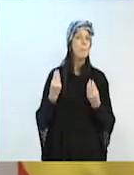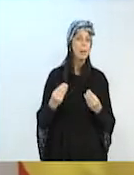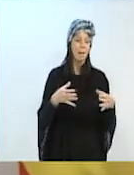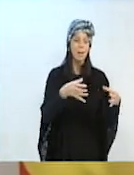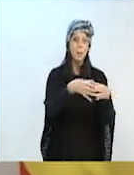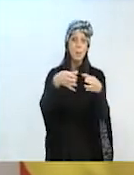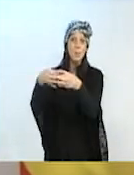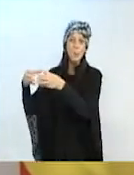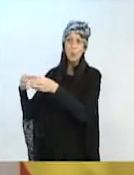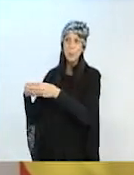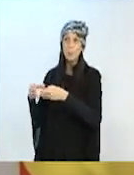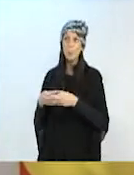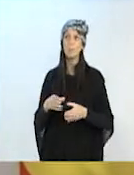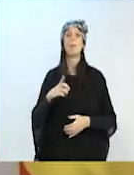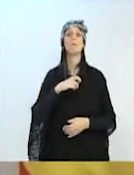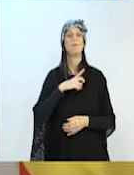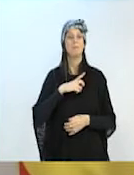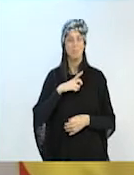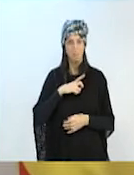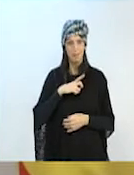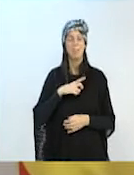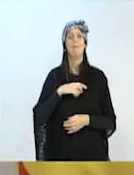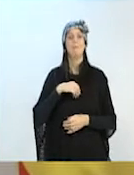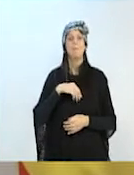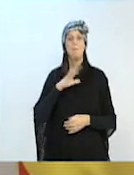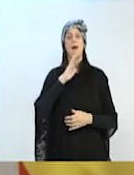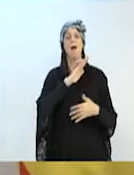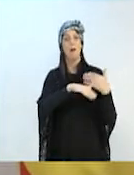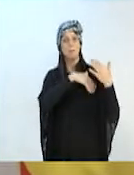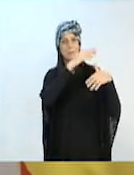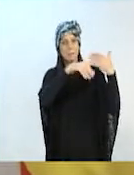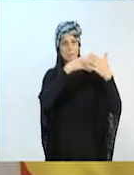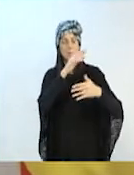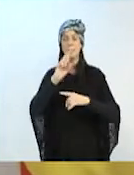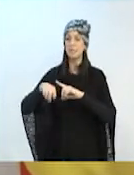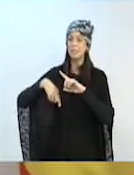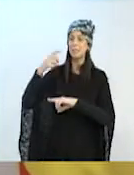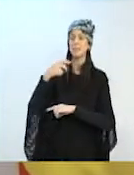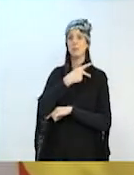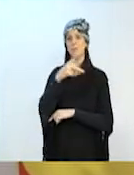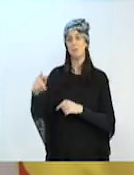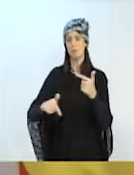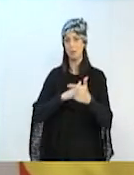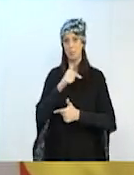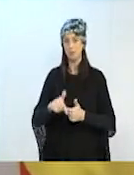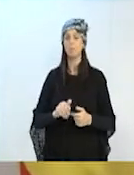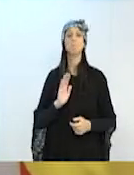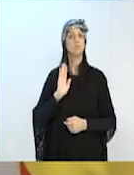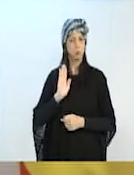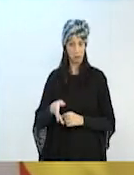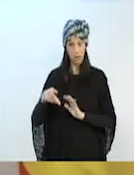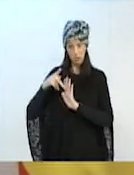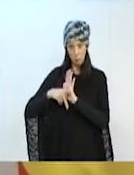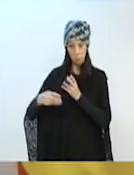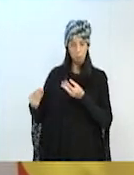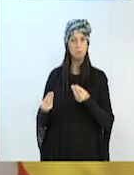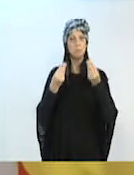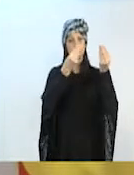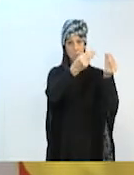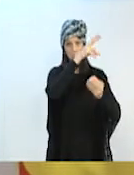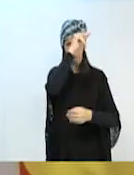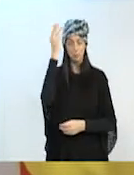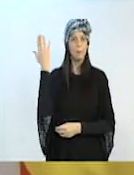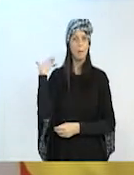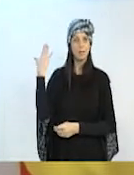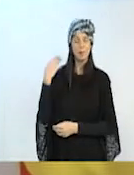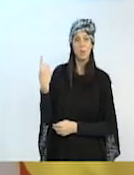possam ter mais gerência ainda sobre o seu trabalho. Esse projeto já foi entregue ao Executivo no primeiro